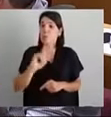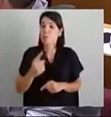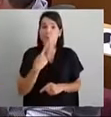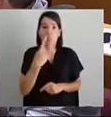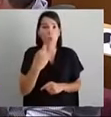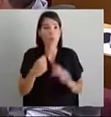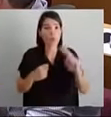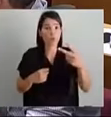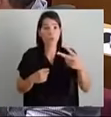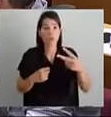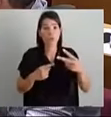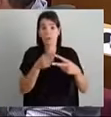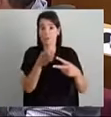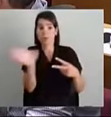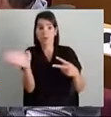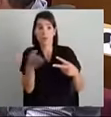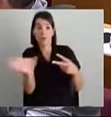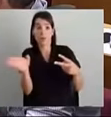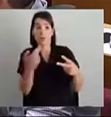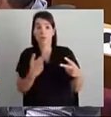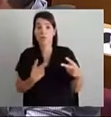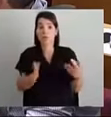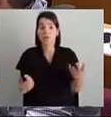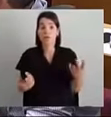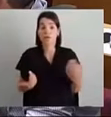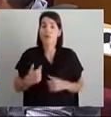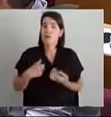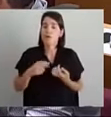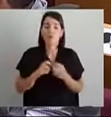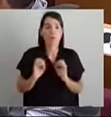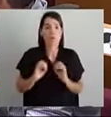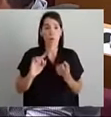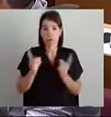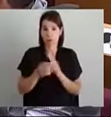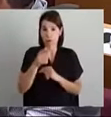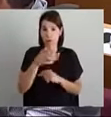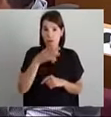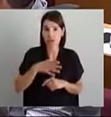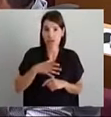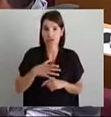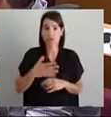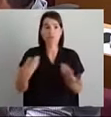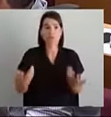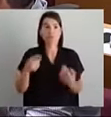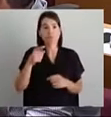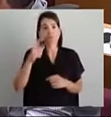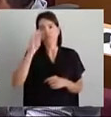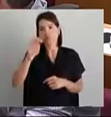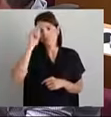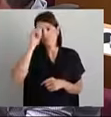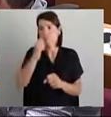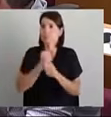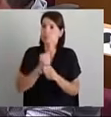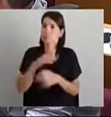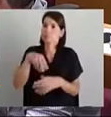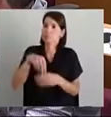as 2 ao lado. Eu não tenho nenhum problema, ao contrário do que diz, que seja considerado o mérito de quem pertence às associações. Ainda bem que elas existem,